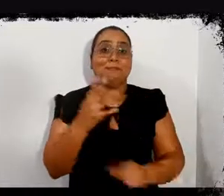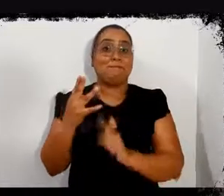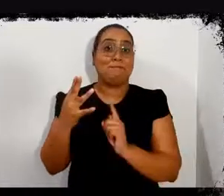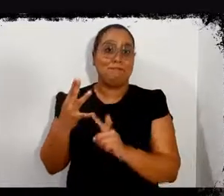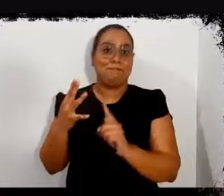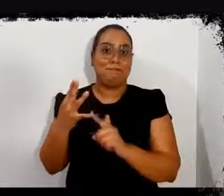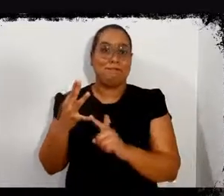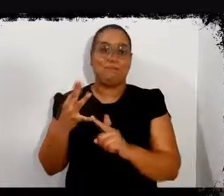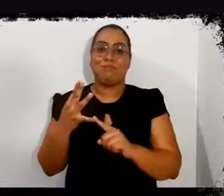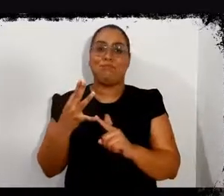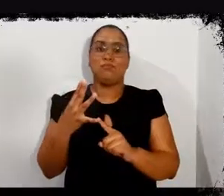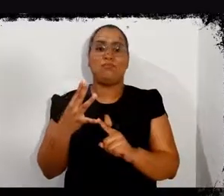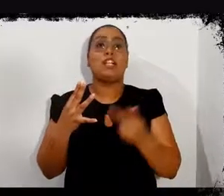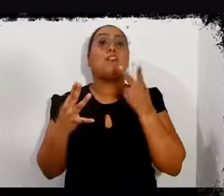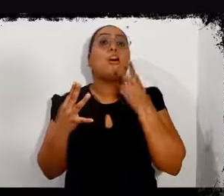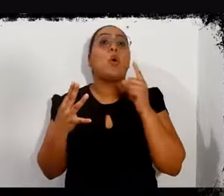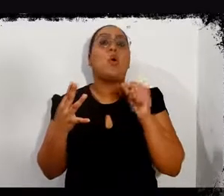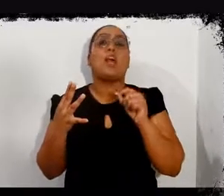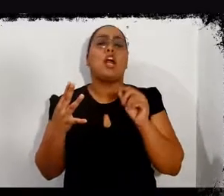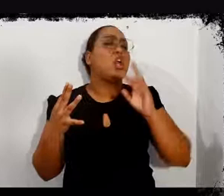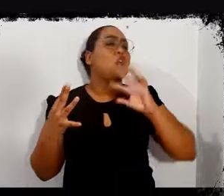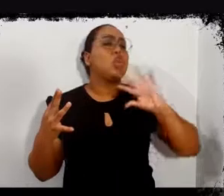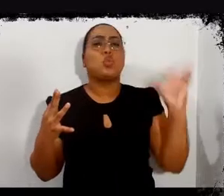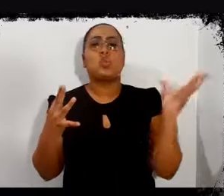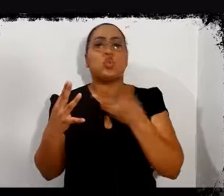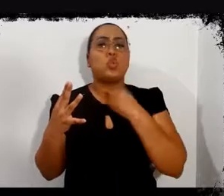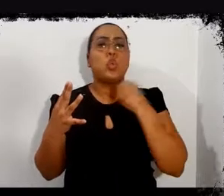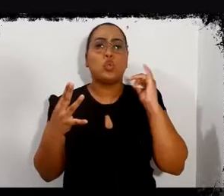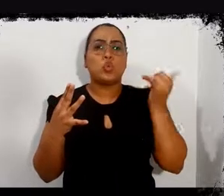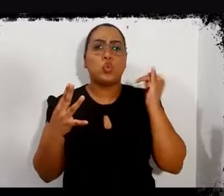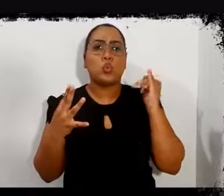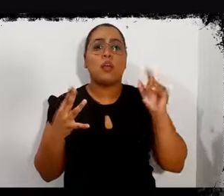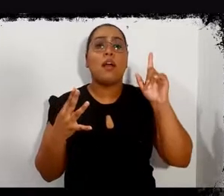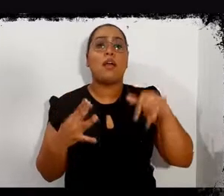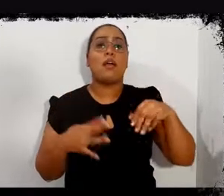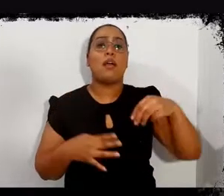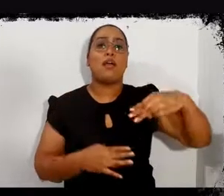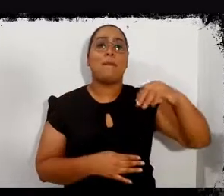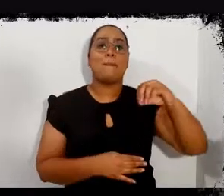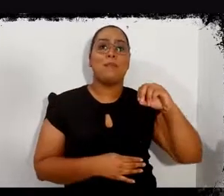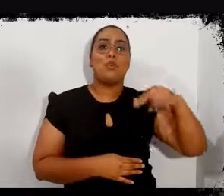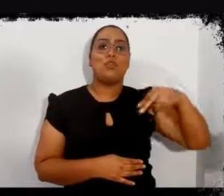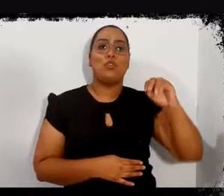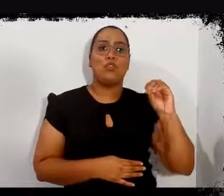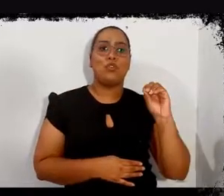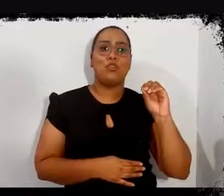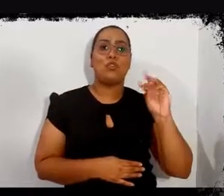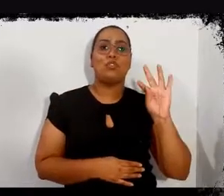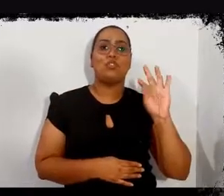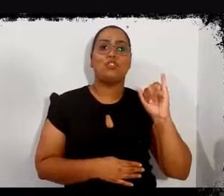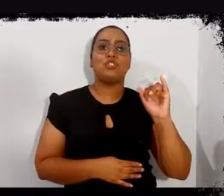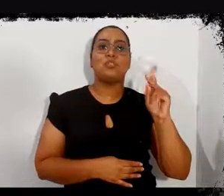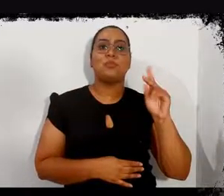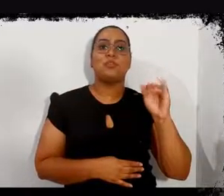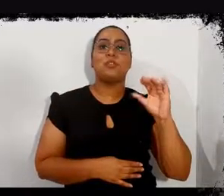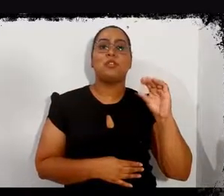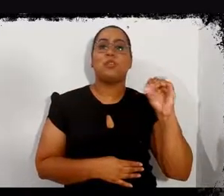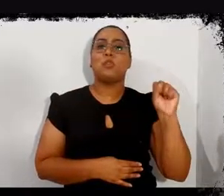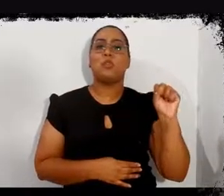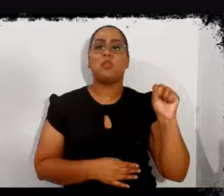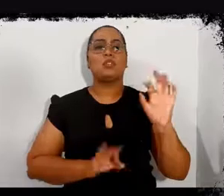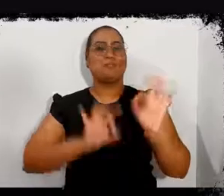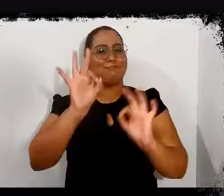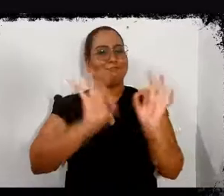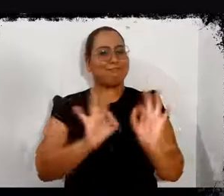Prop encontrou 31 funções para as personagens dos contos